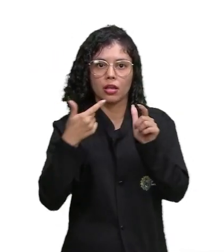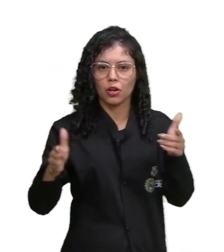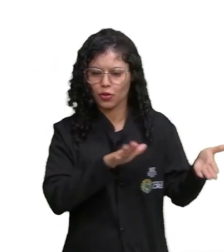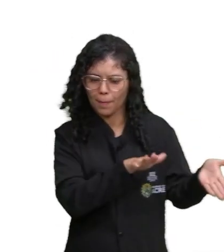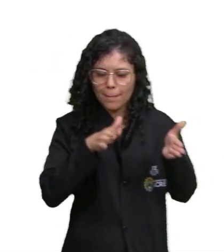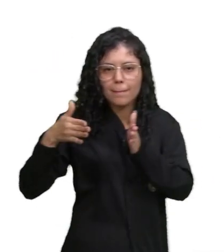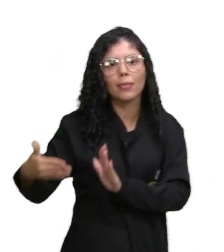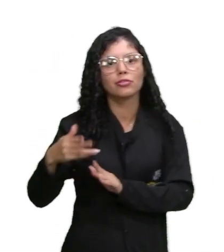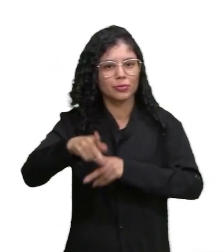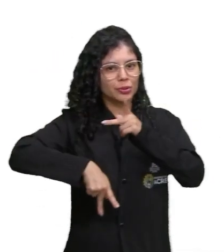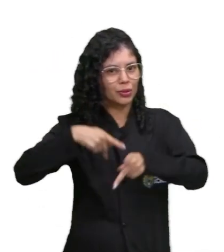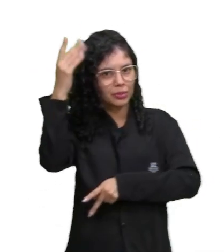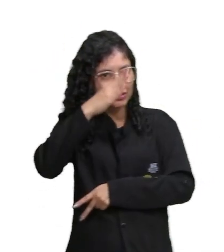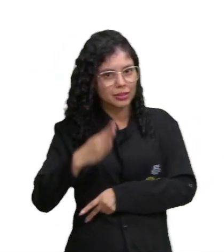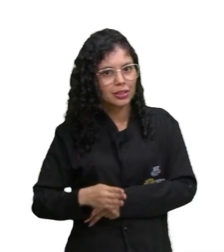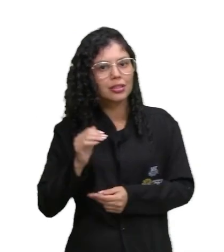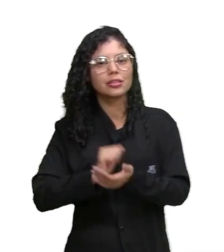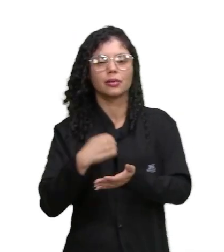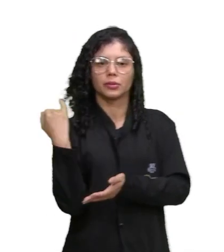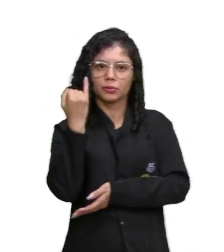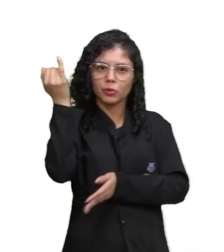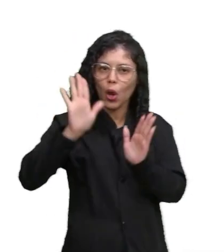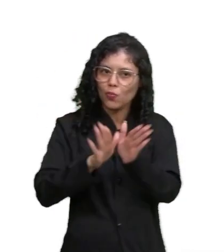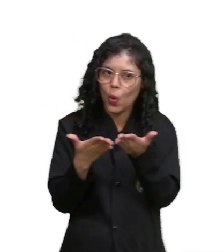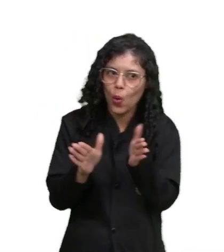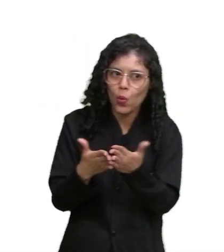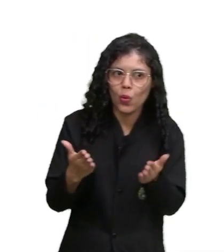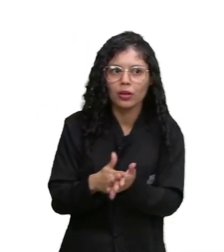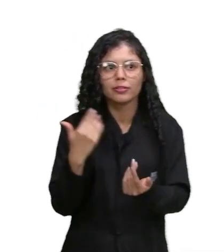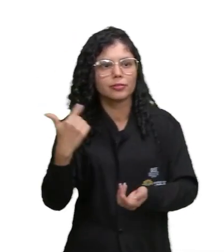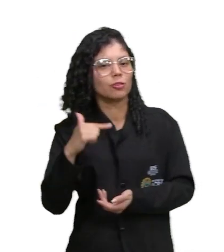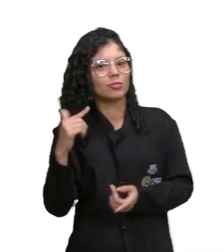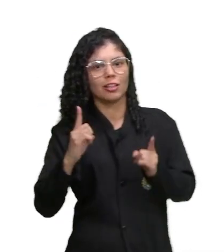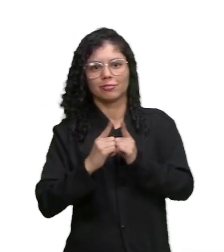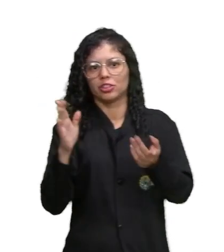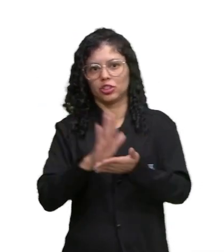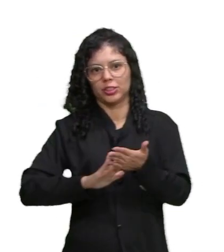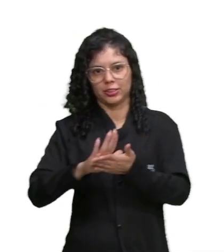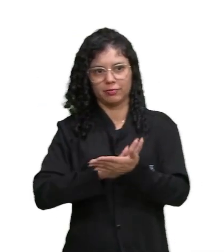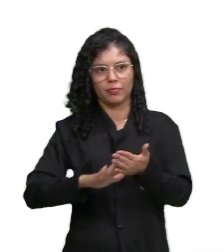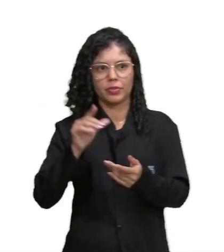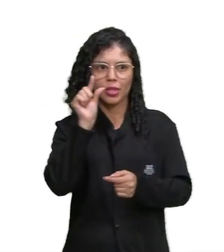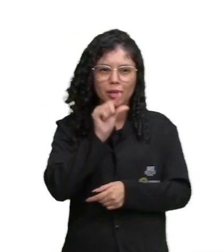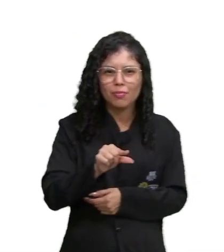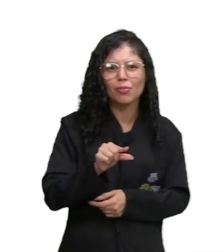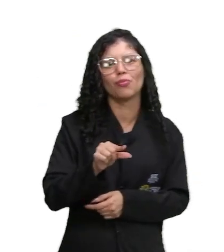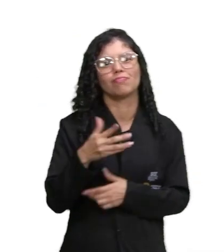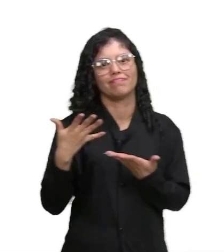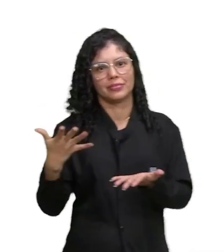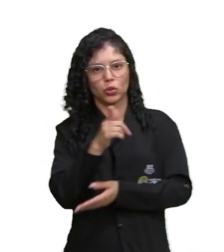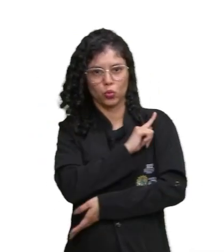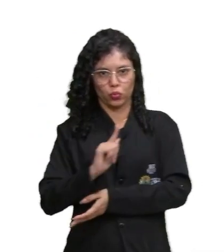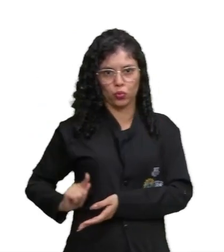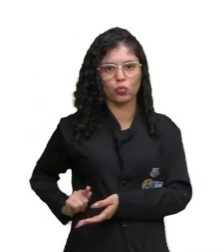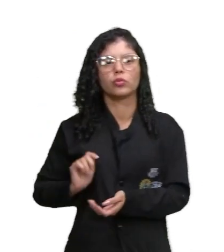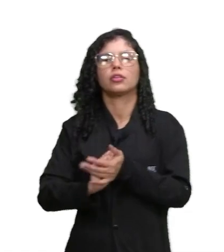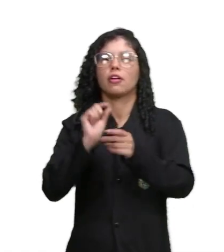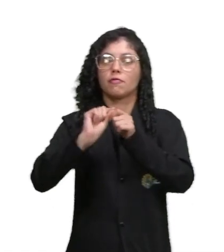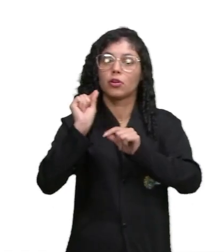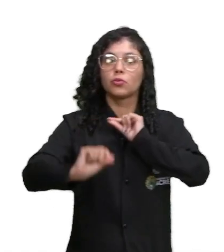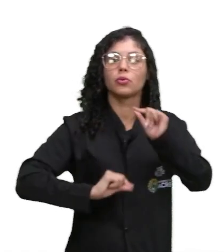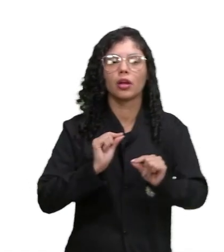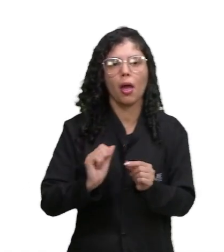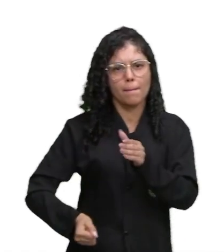da população brasileira, principalmente a população mais pobre, não tem assistência nenhuma ou tem pouca assistência do governo. E isso faz com